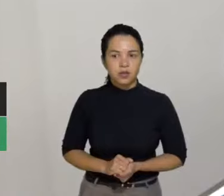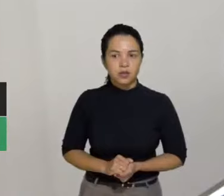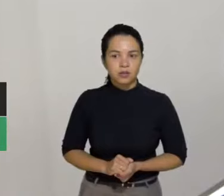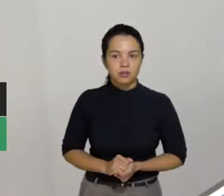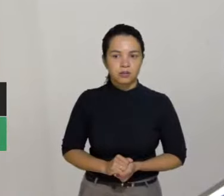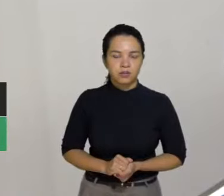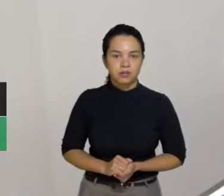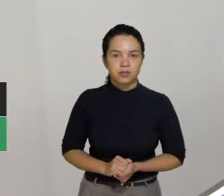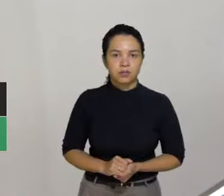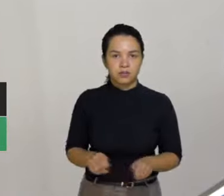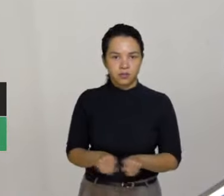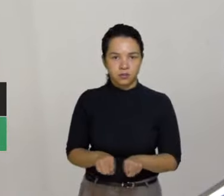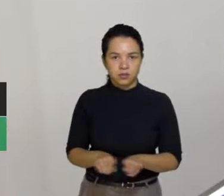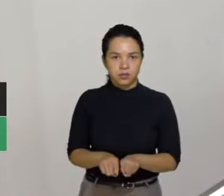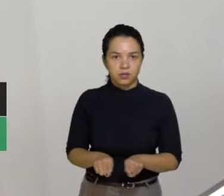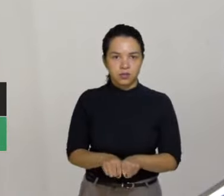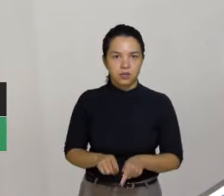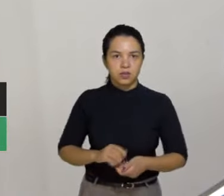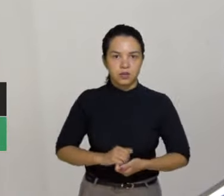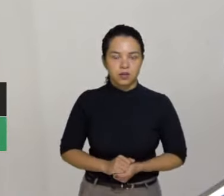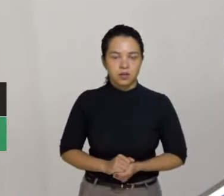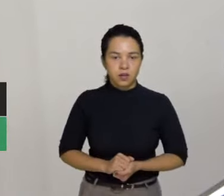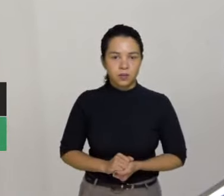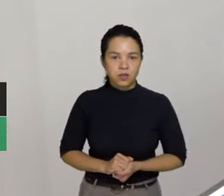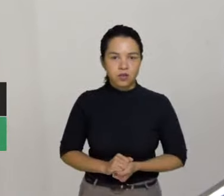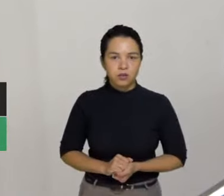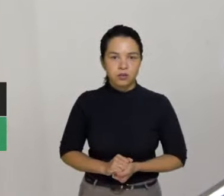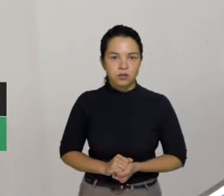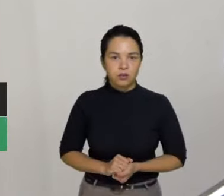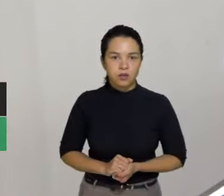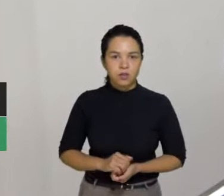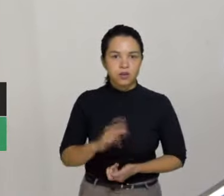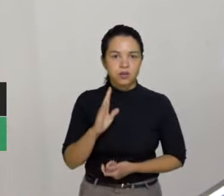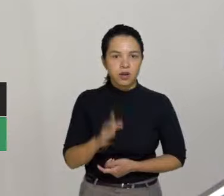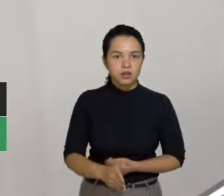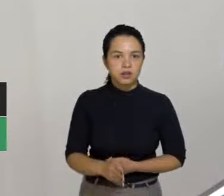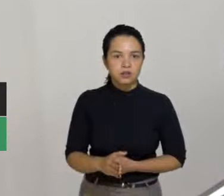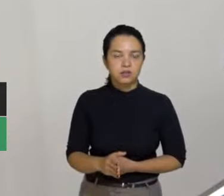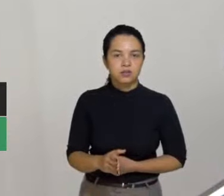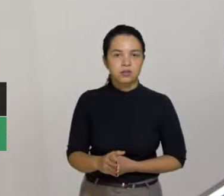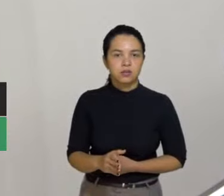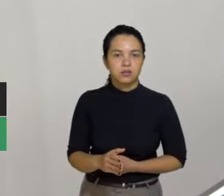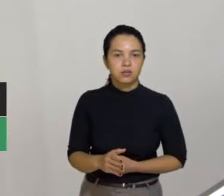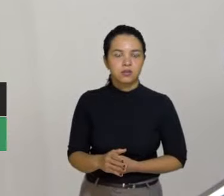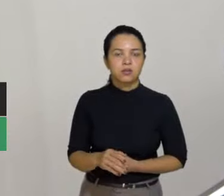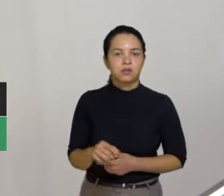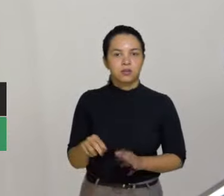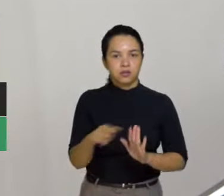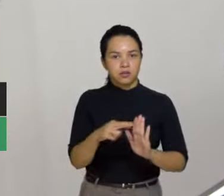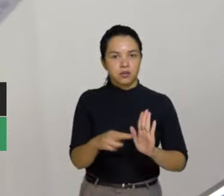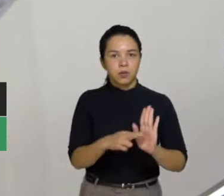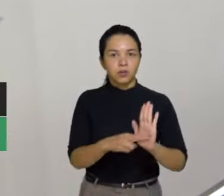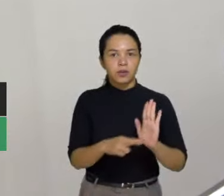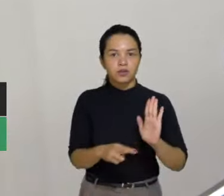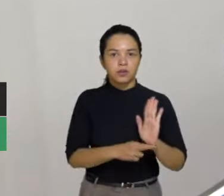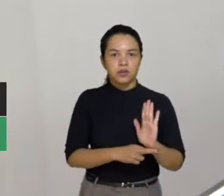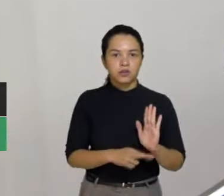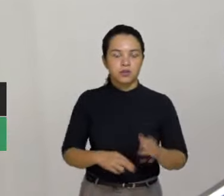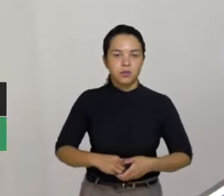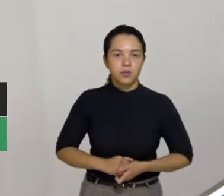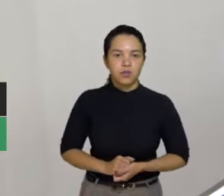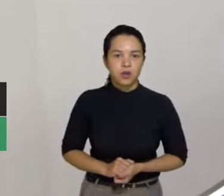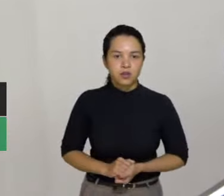Agricultura, tendo por objetivo ouvir o setor de pesca de Lula no litoral catarinense, no intuito de regulamentar a atividade existente, e assim